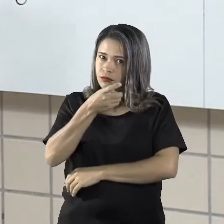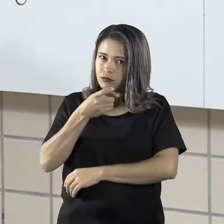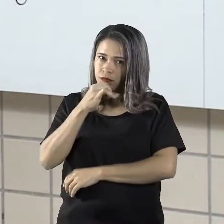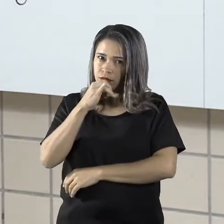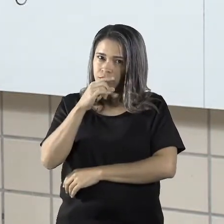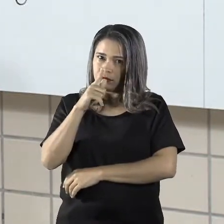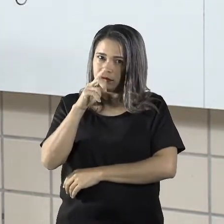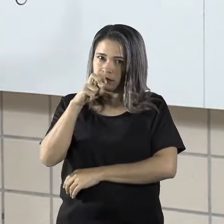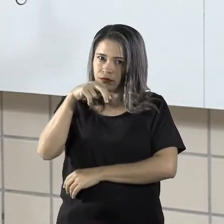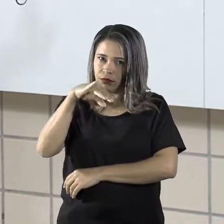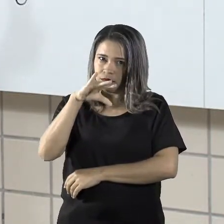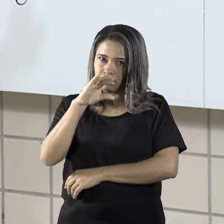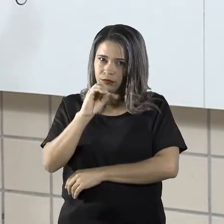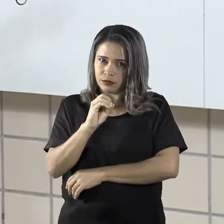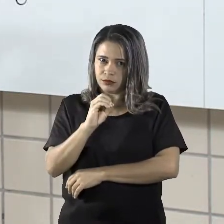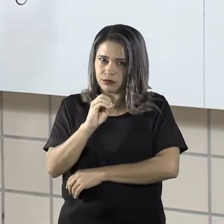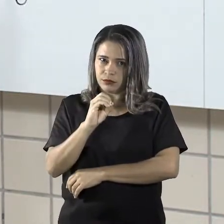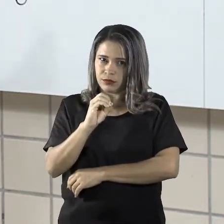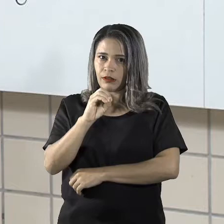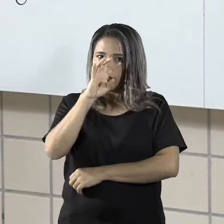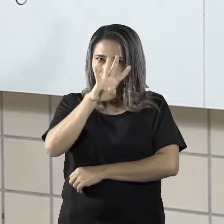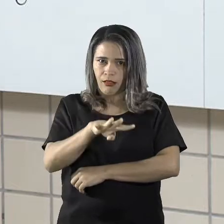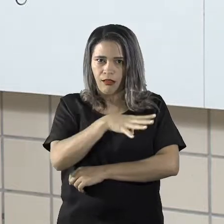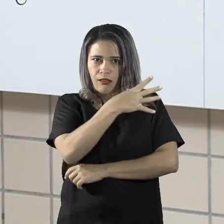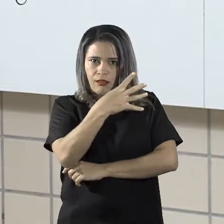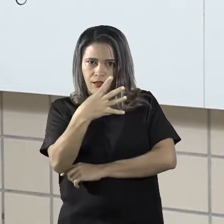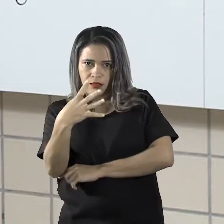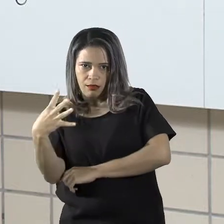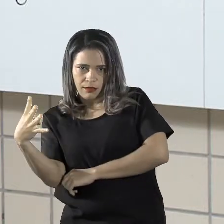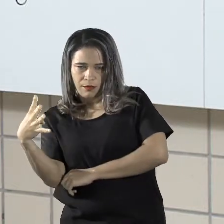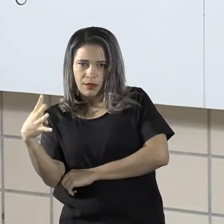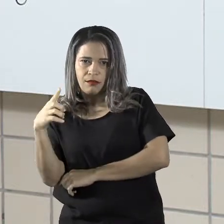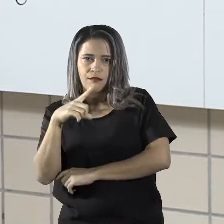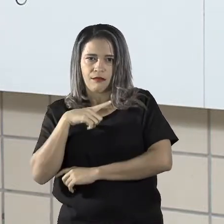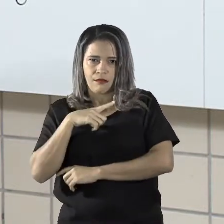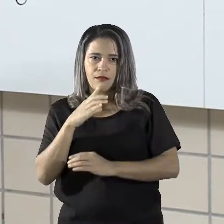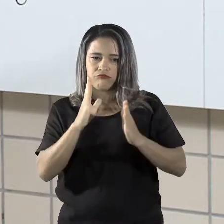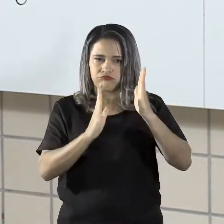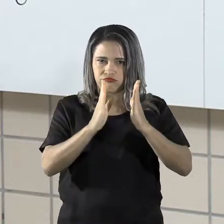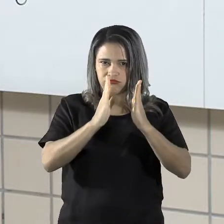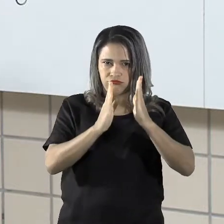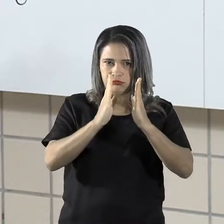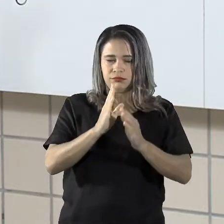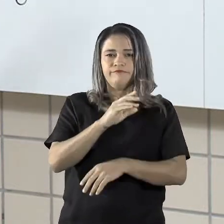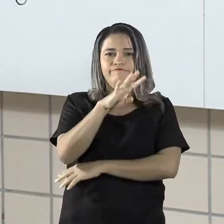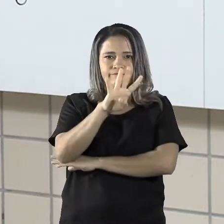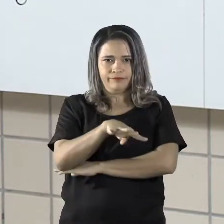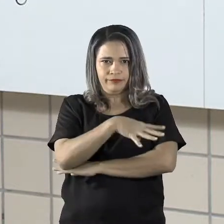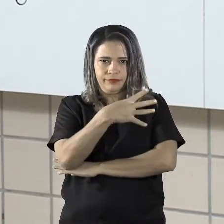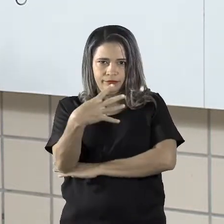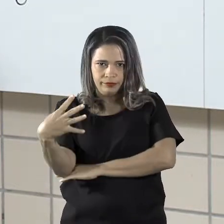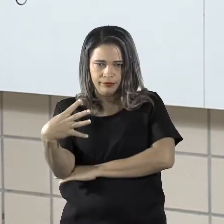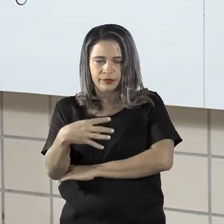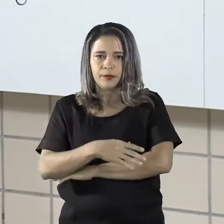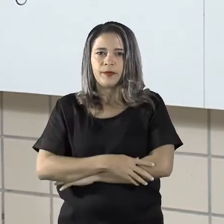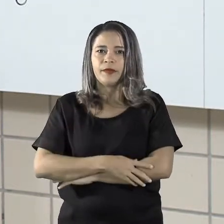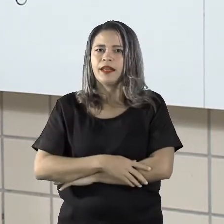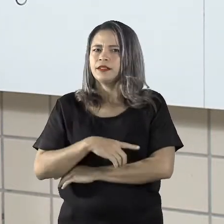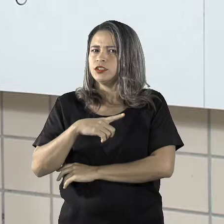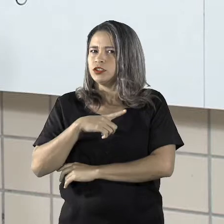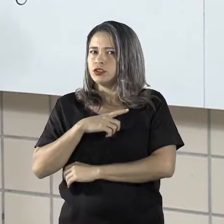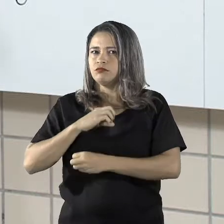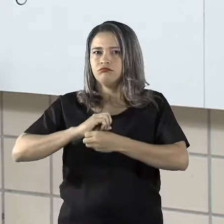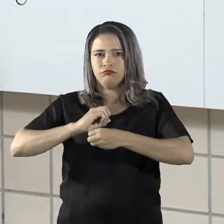é o oxigênio que está lá na tabela periódica sendo representado como um elemento químico. Ele sozinho, apenas a molécula dele, não serve para